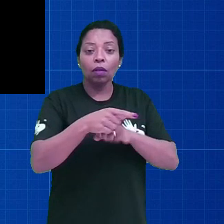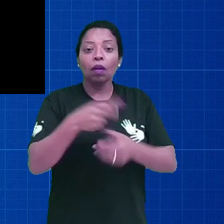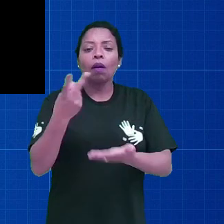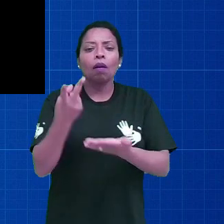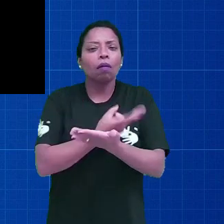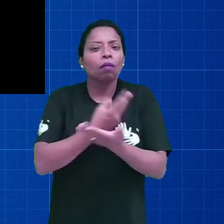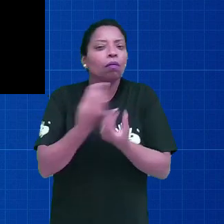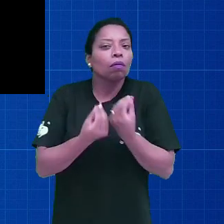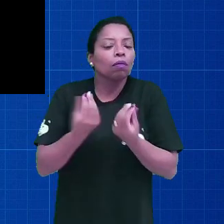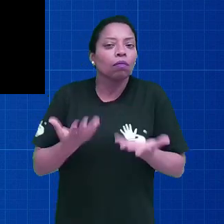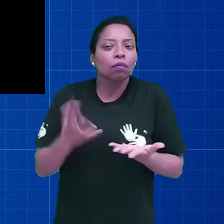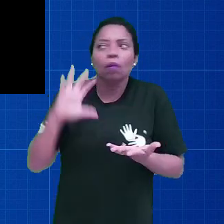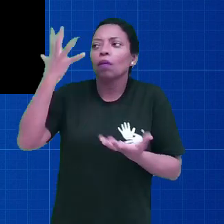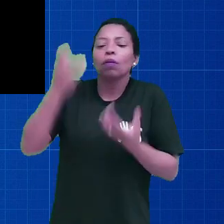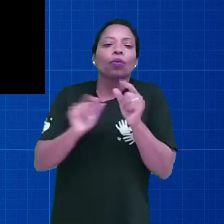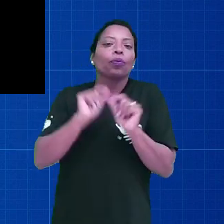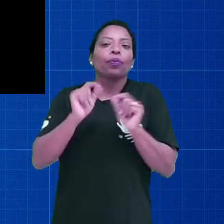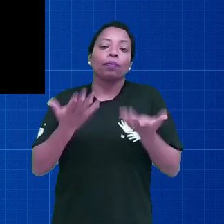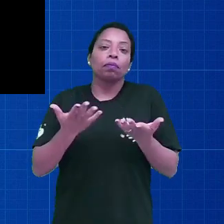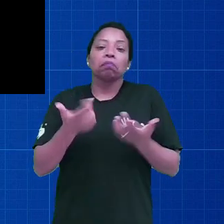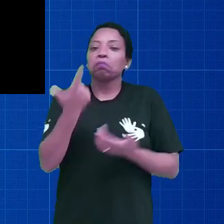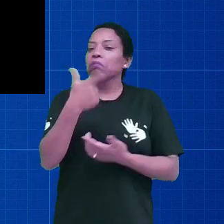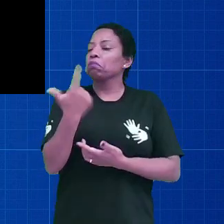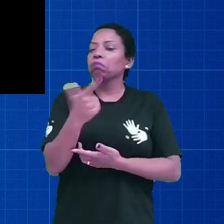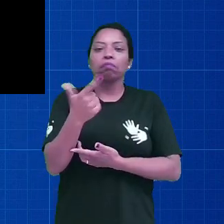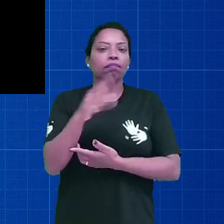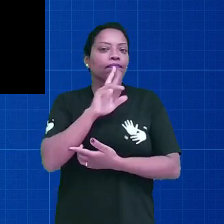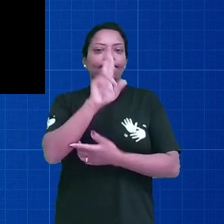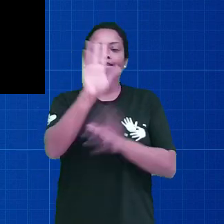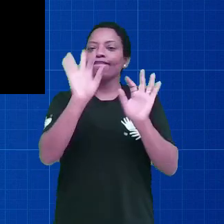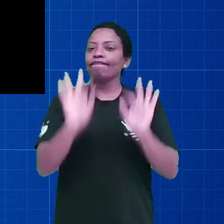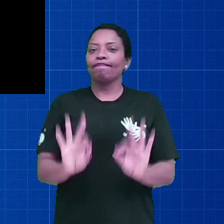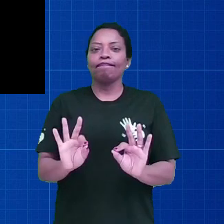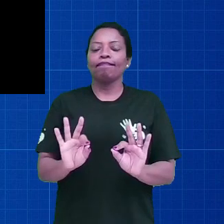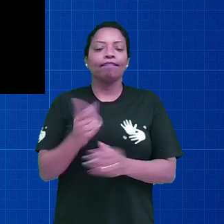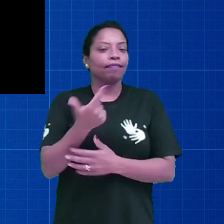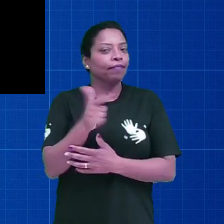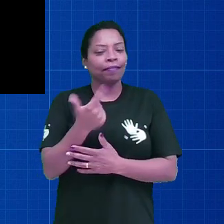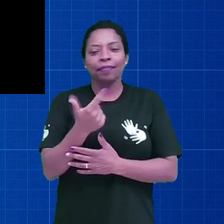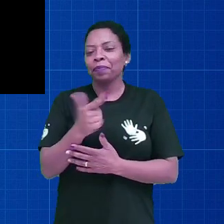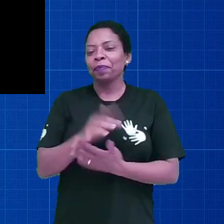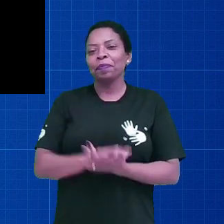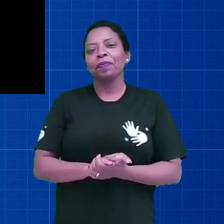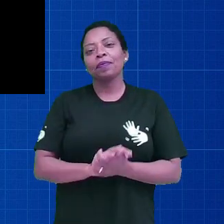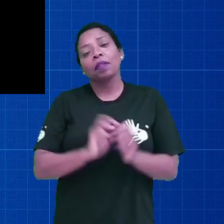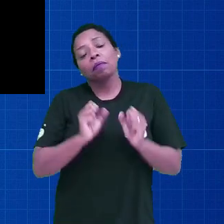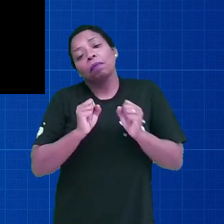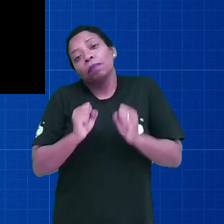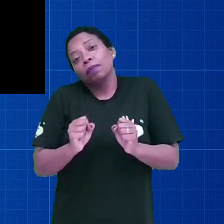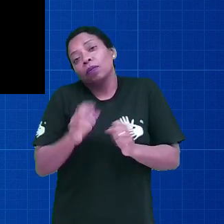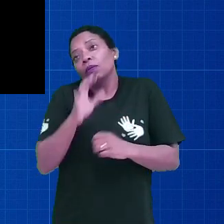Então, hoje a gente não sabe, não tem essa resposta. Então, pode ser que